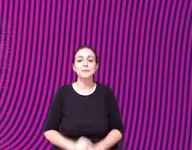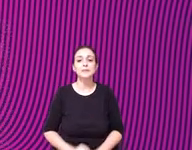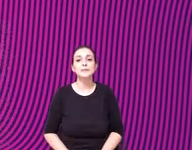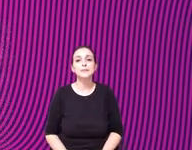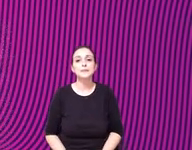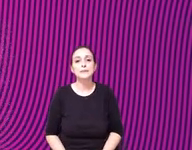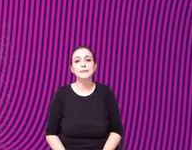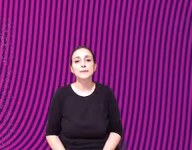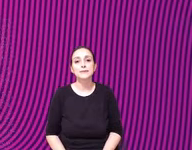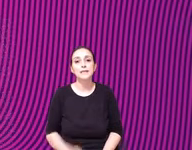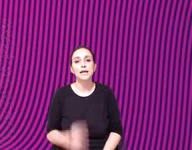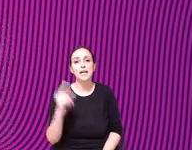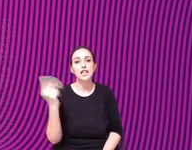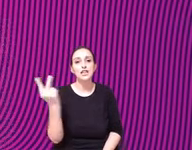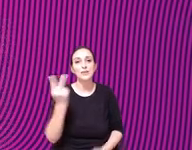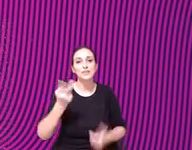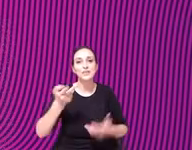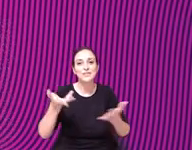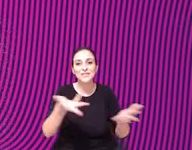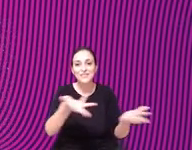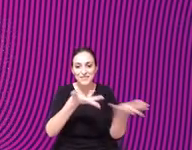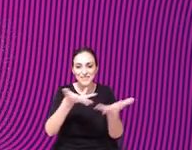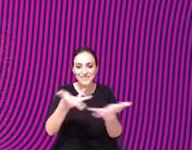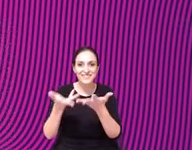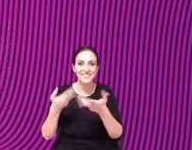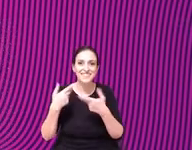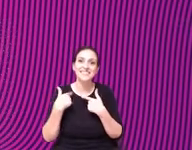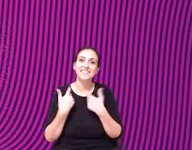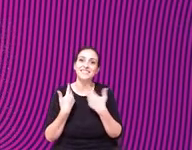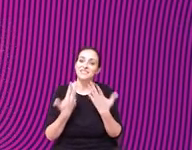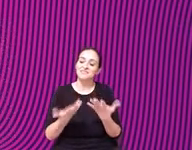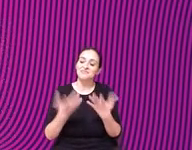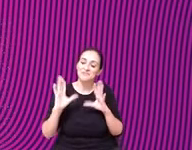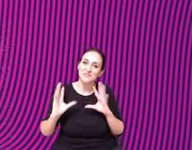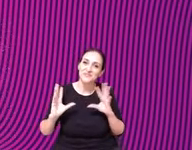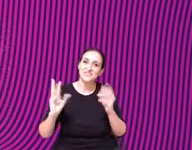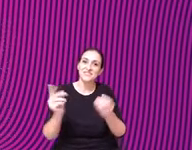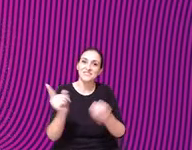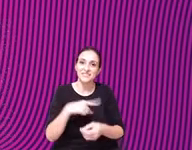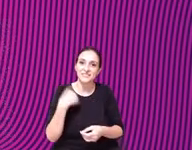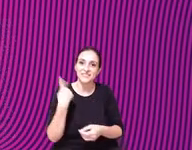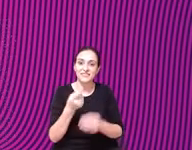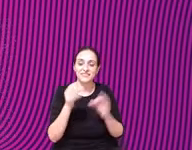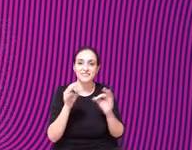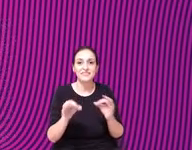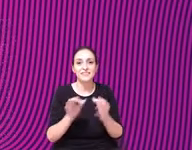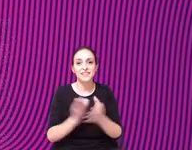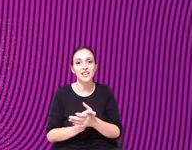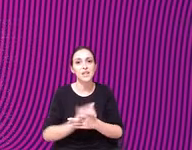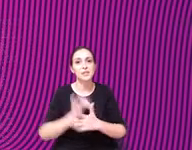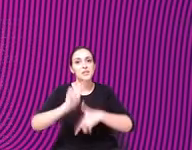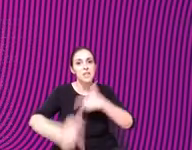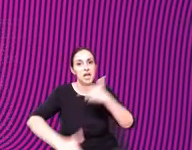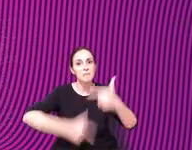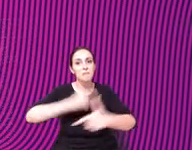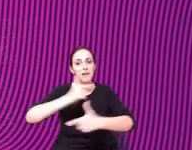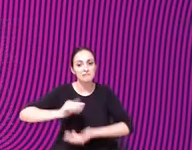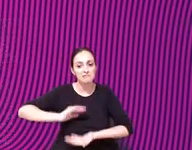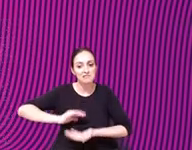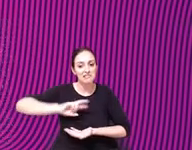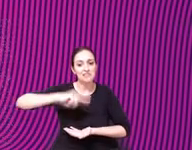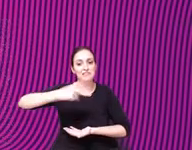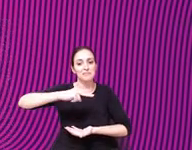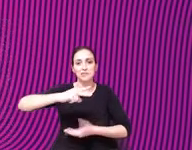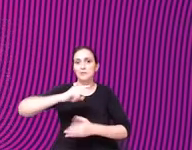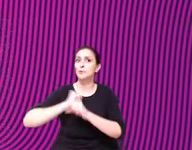Para os nossos dois convidados aqui, que todos nós já somos trabalhando com transplante já há alguns